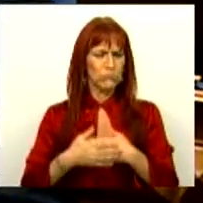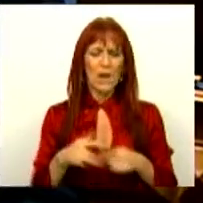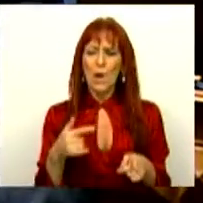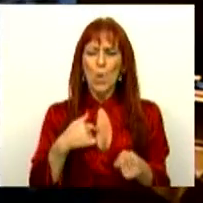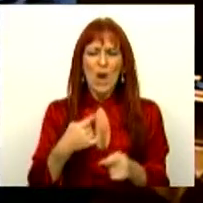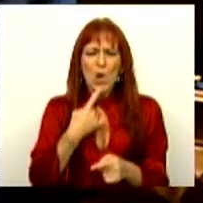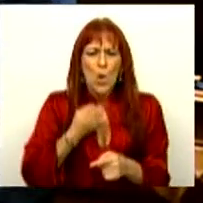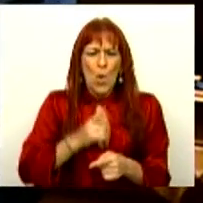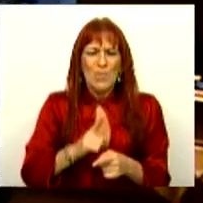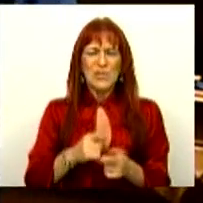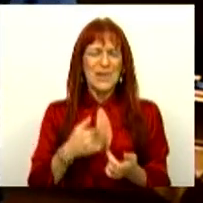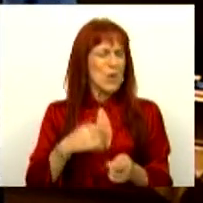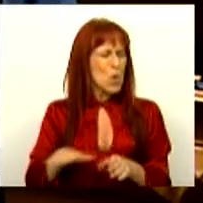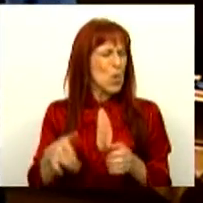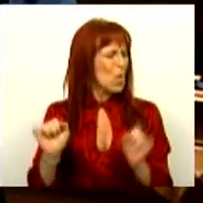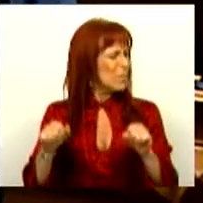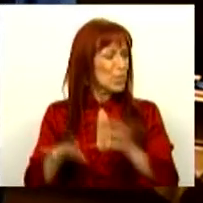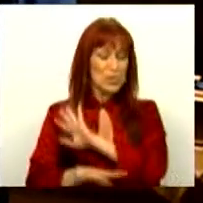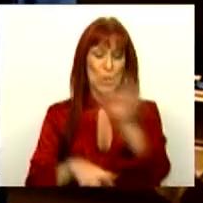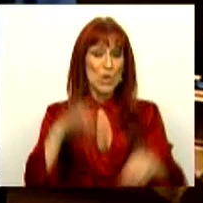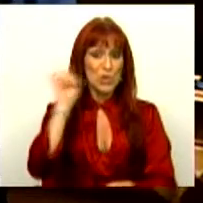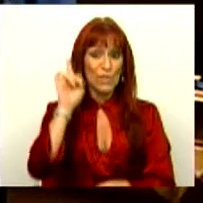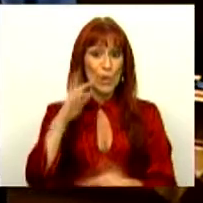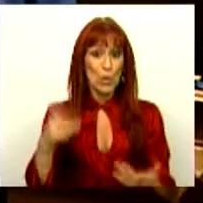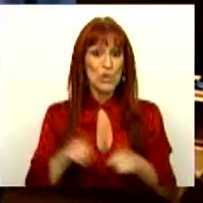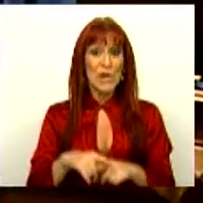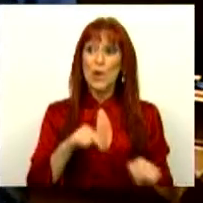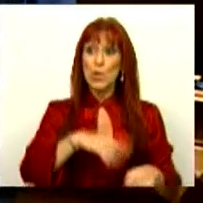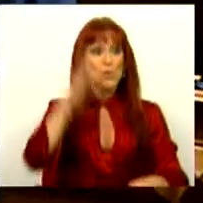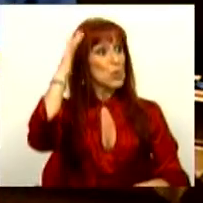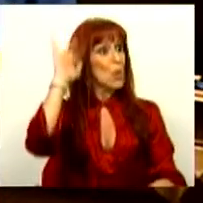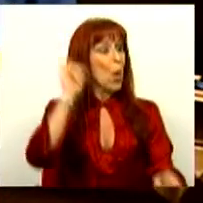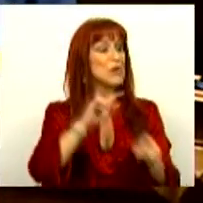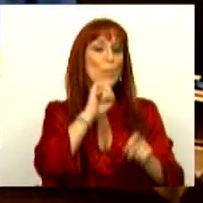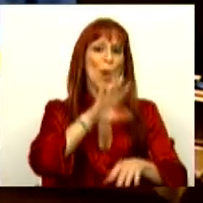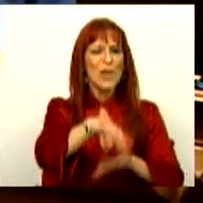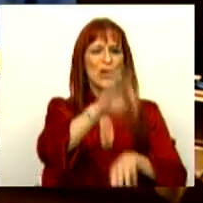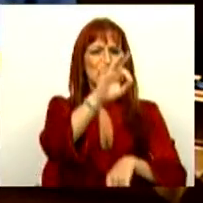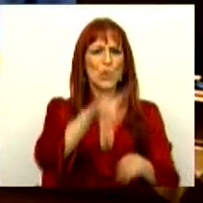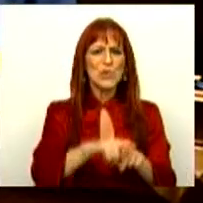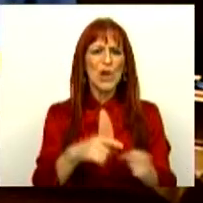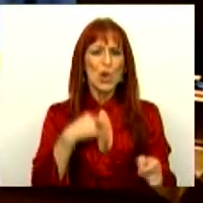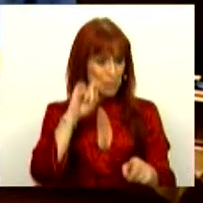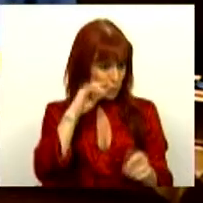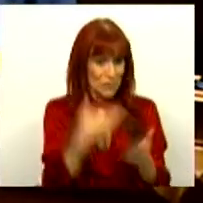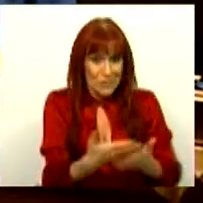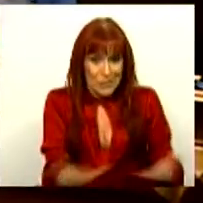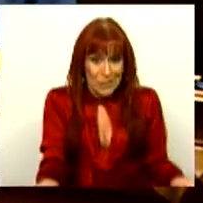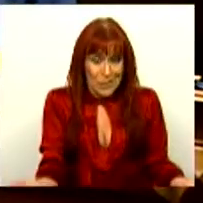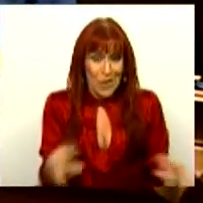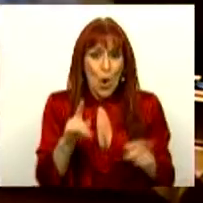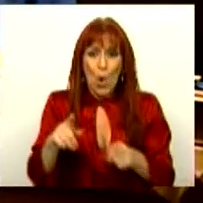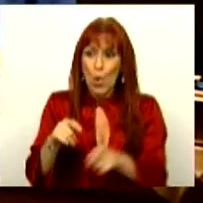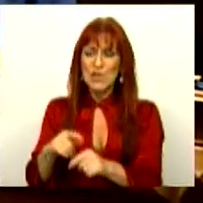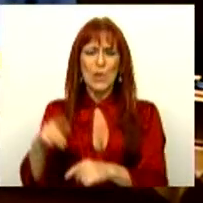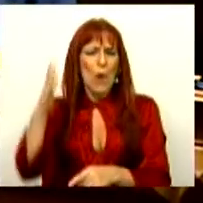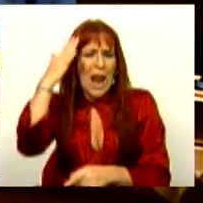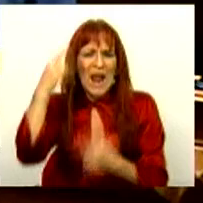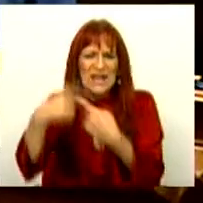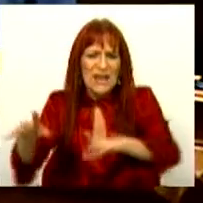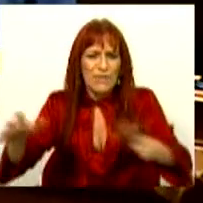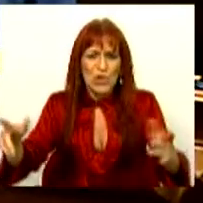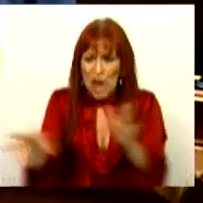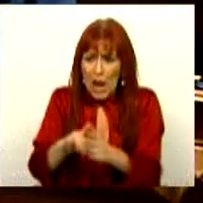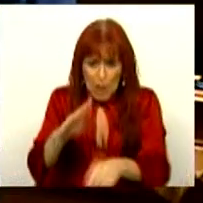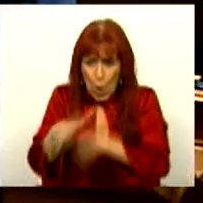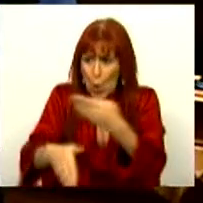que não entendem e não partilham destes valores e aqueles que acham que deviam poder escolher. E não estamos a protegê-los. Para aqueles que têm um entendimento diferente, a